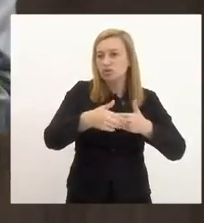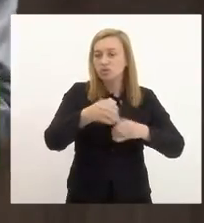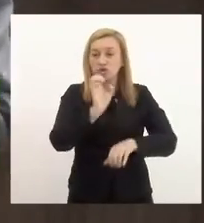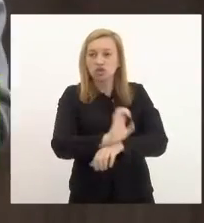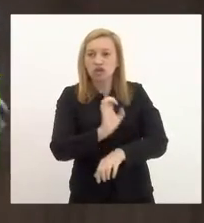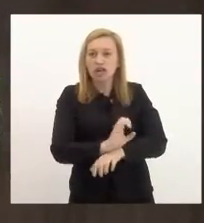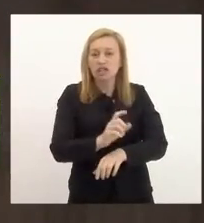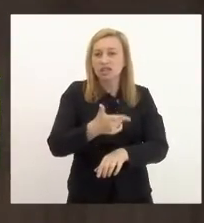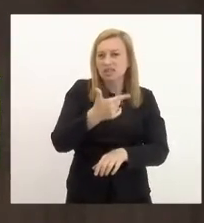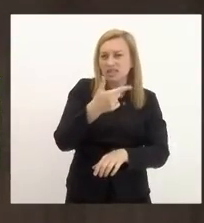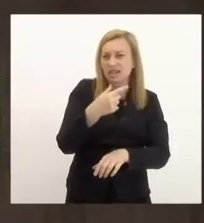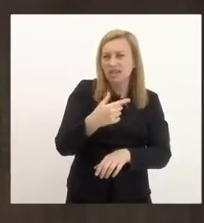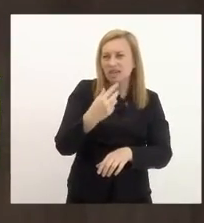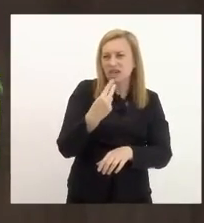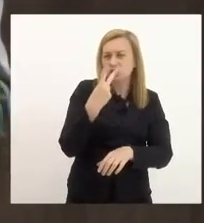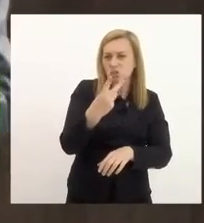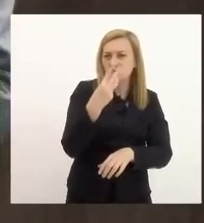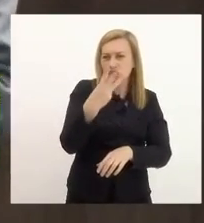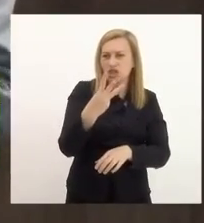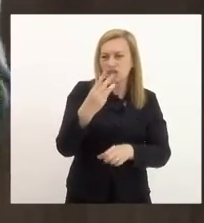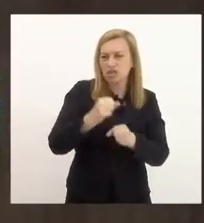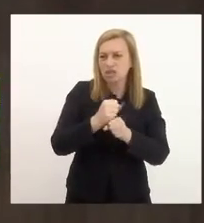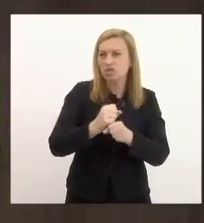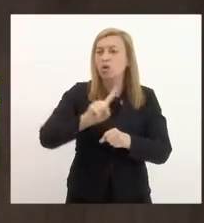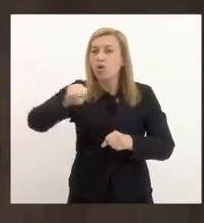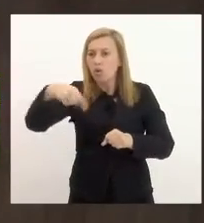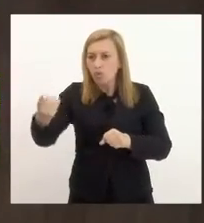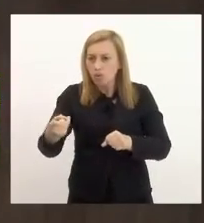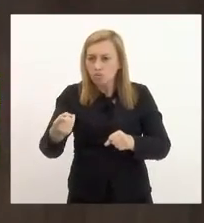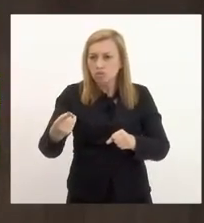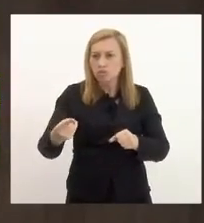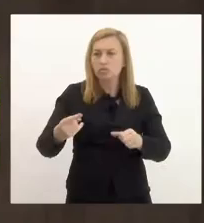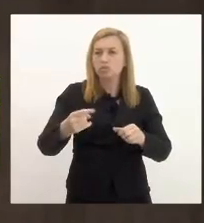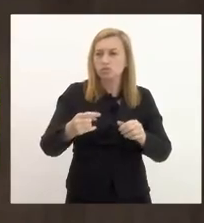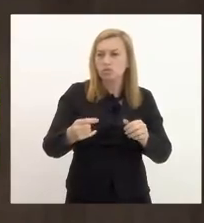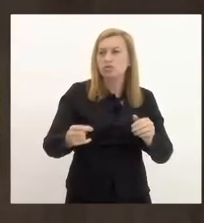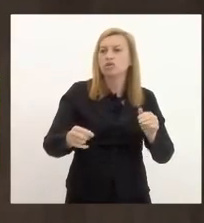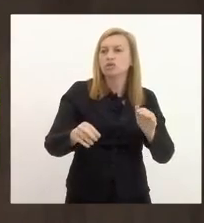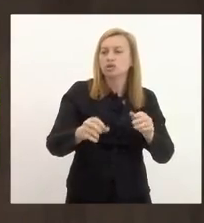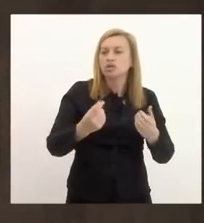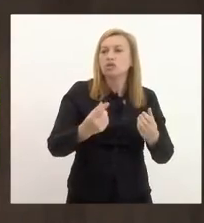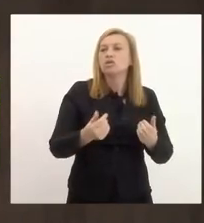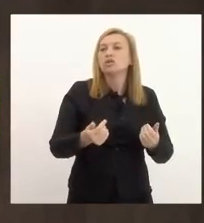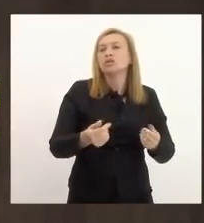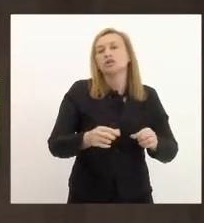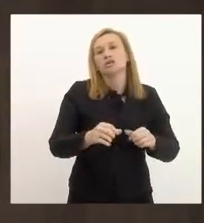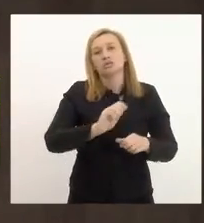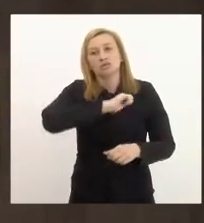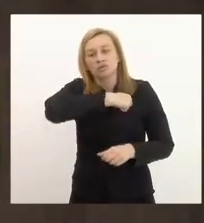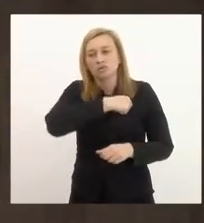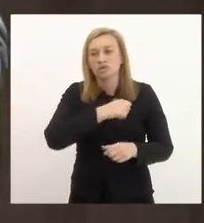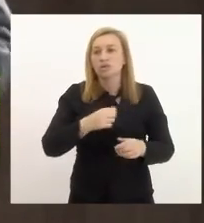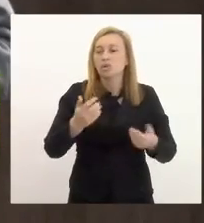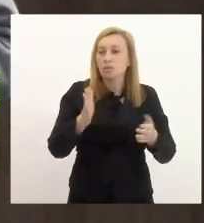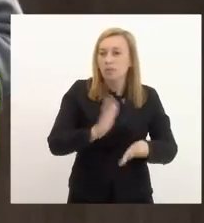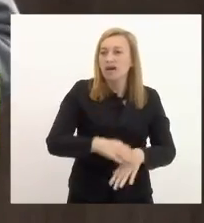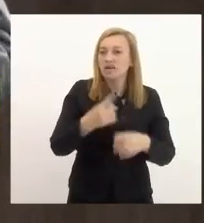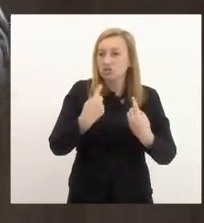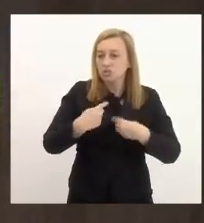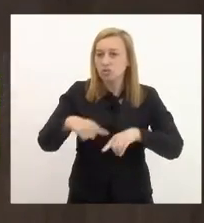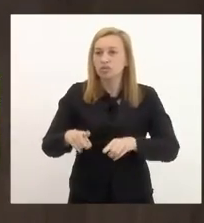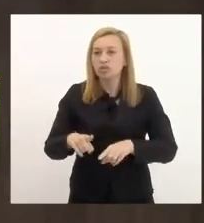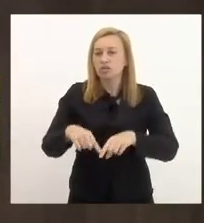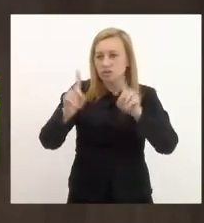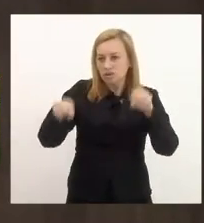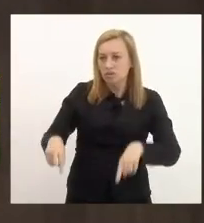Estado a gente daqui há 23 anos vai estar para outro regime de recuperação fiscal o mais ataques a servidores Portanto o CEP é